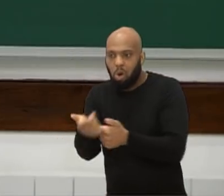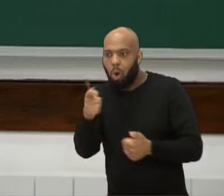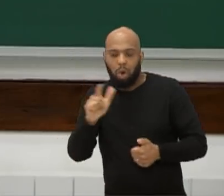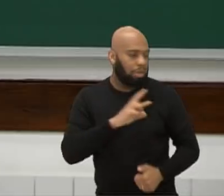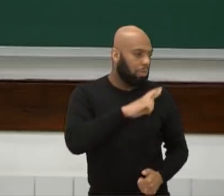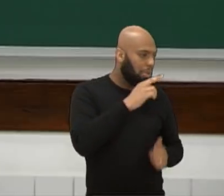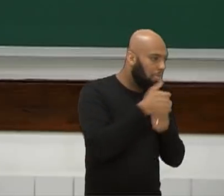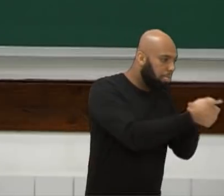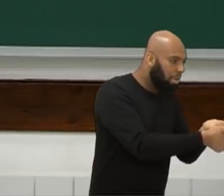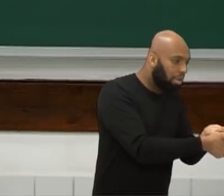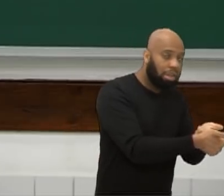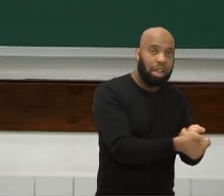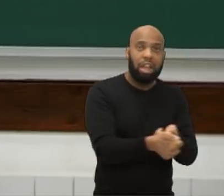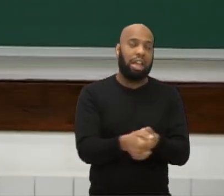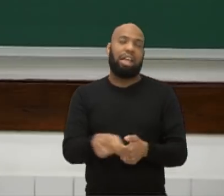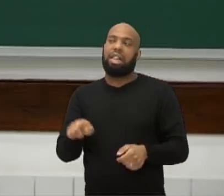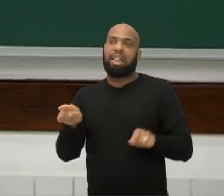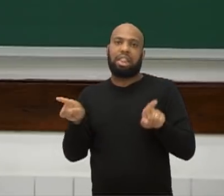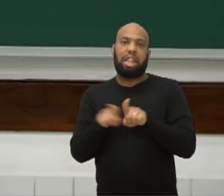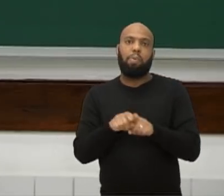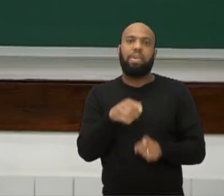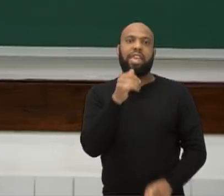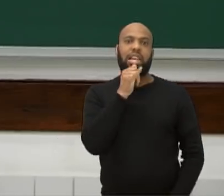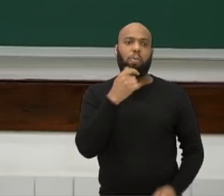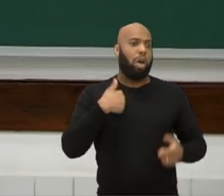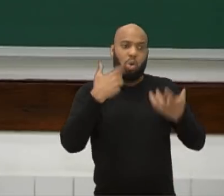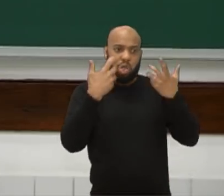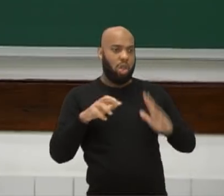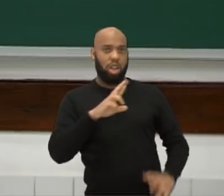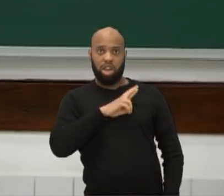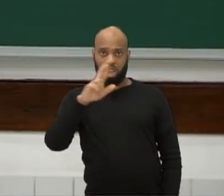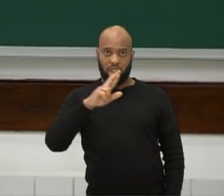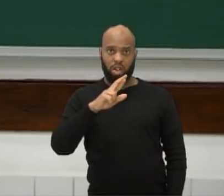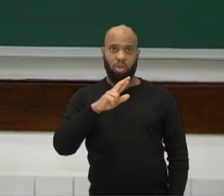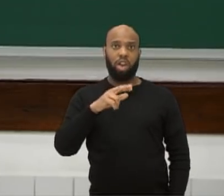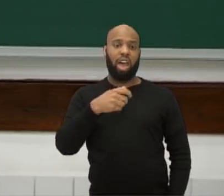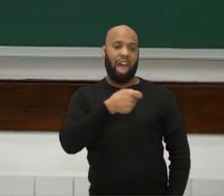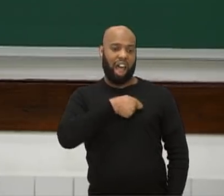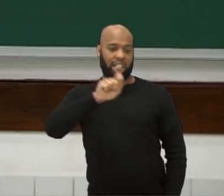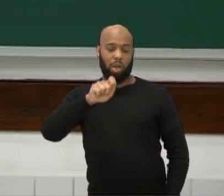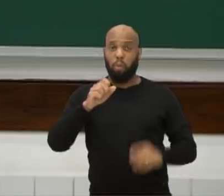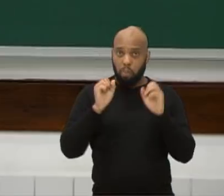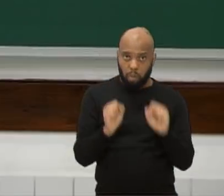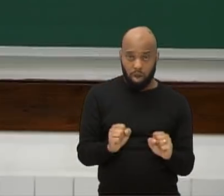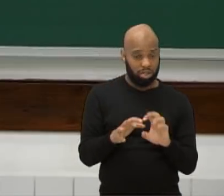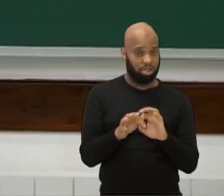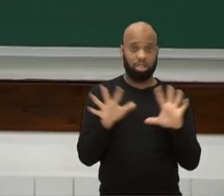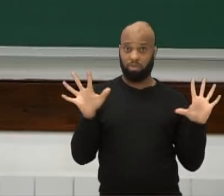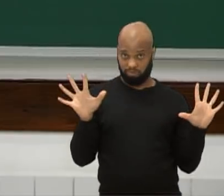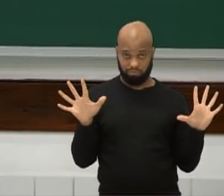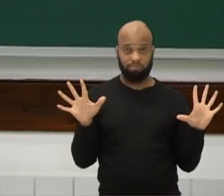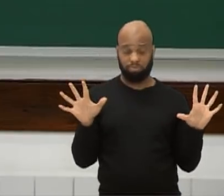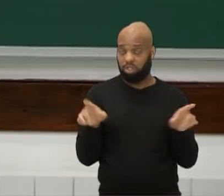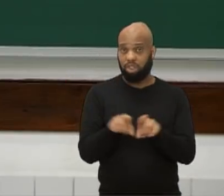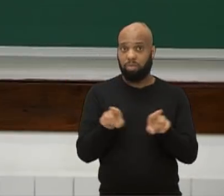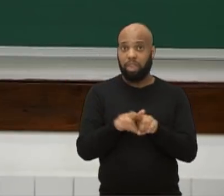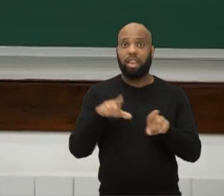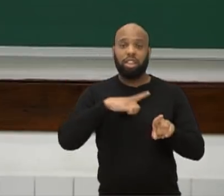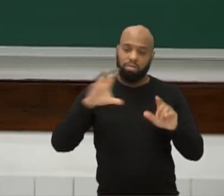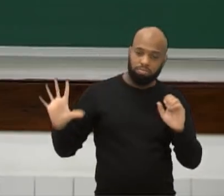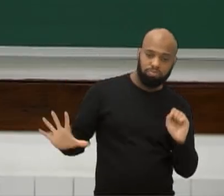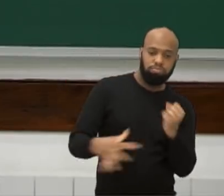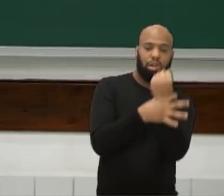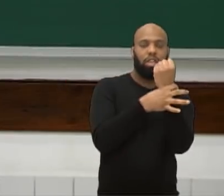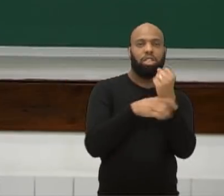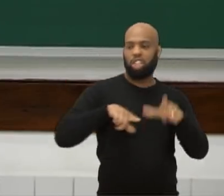ou não. Também tem esse direito de não querer ter uma religião. Olha que interessante isso. Tá? É garantido o direito